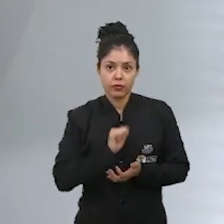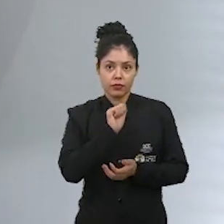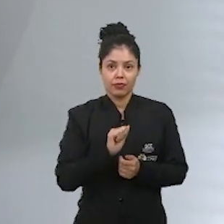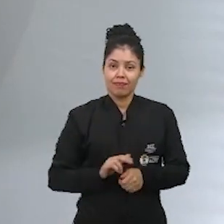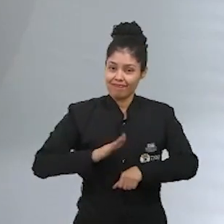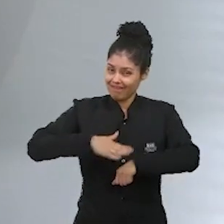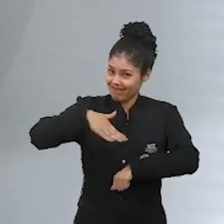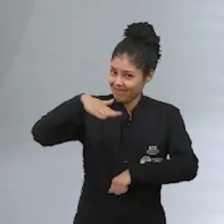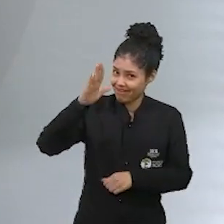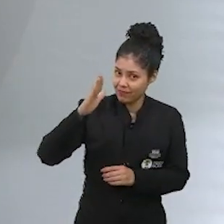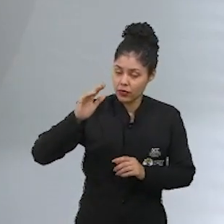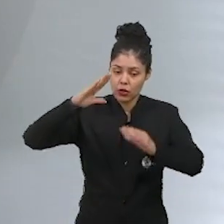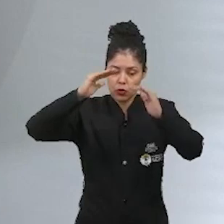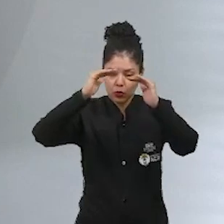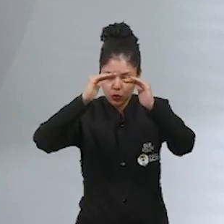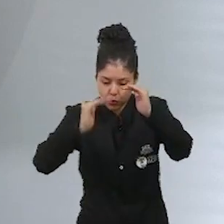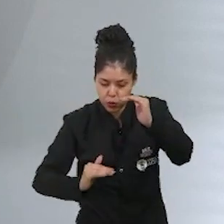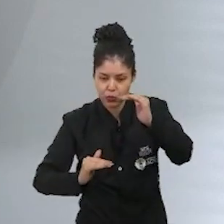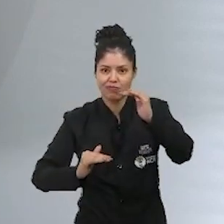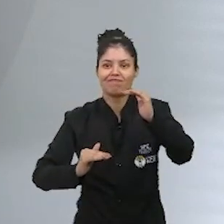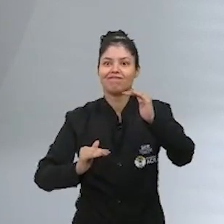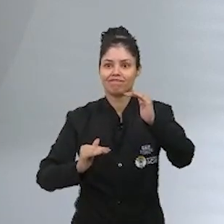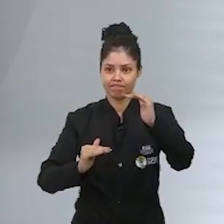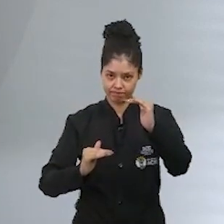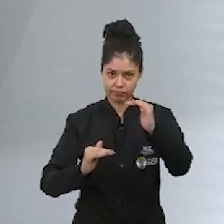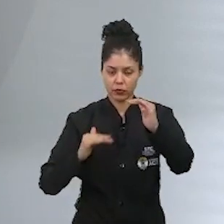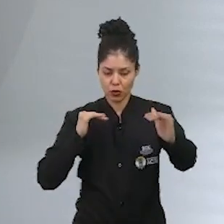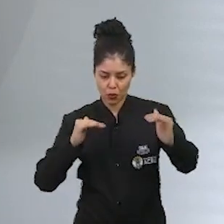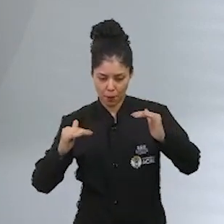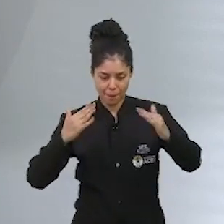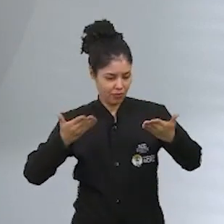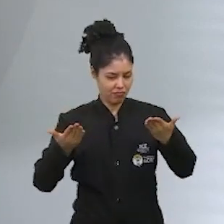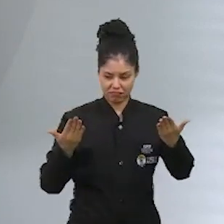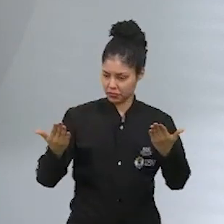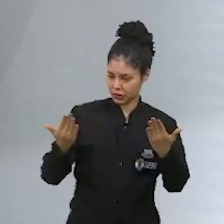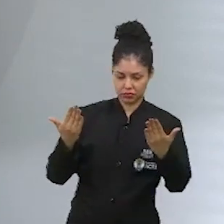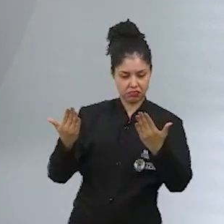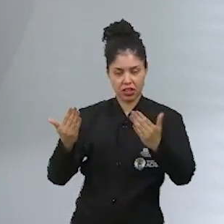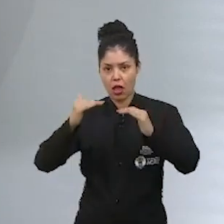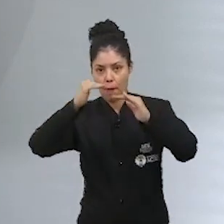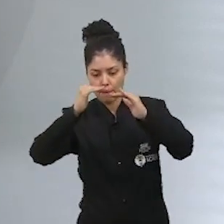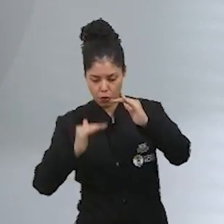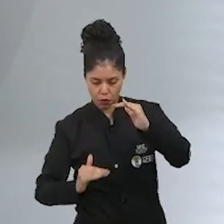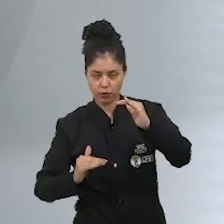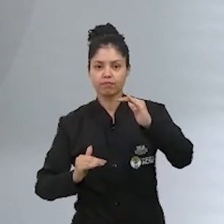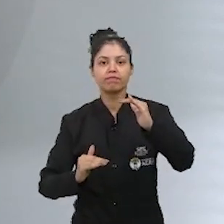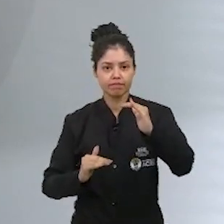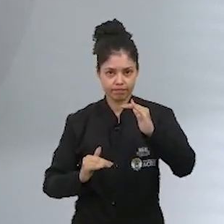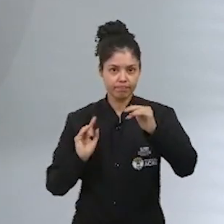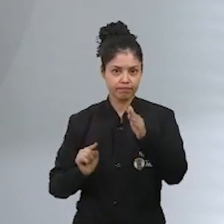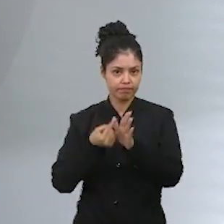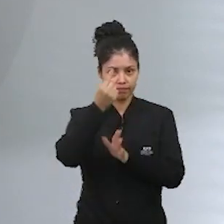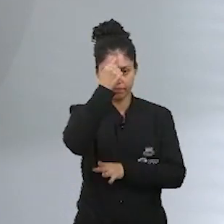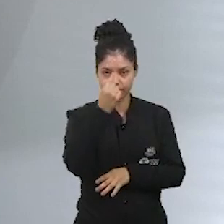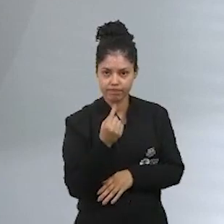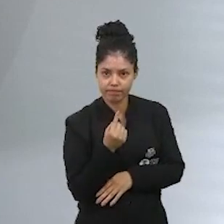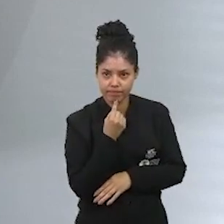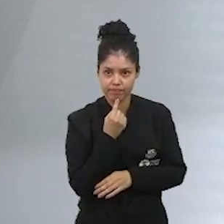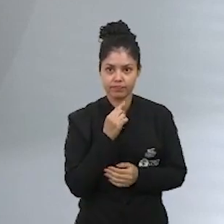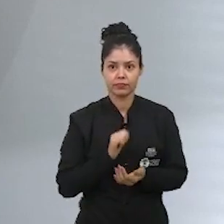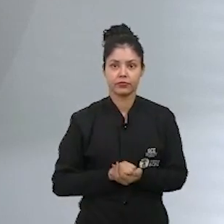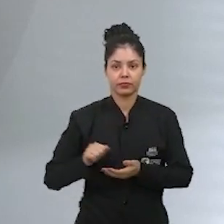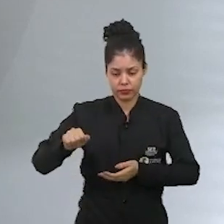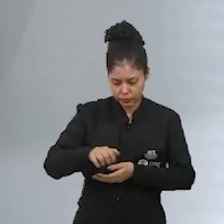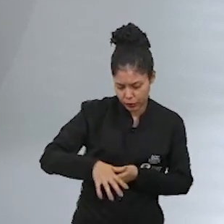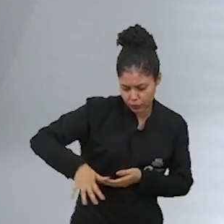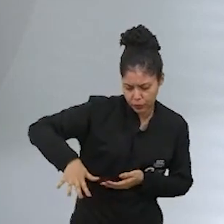áreas mais rebaixadas, tá? Então, se comparada com as outras, ali nós temos, como mostrei para vocês a primeira imagem, é a área